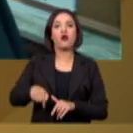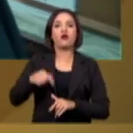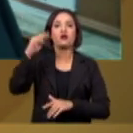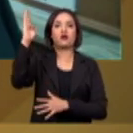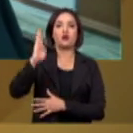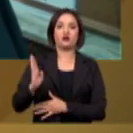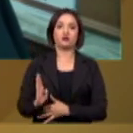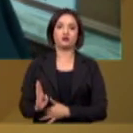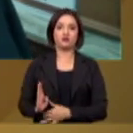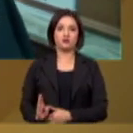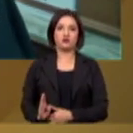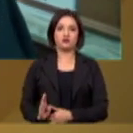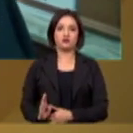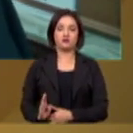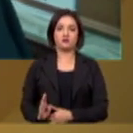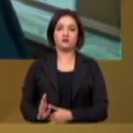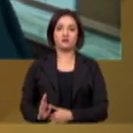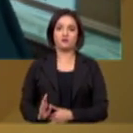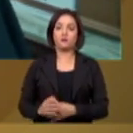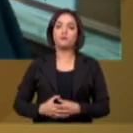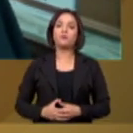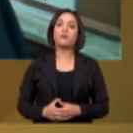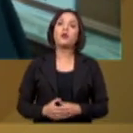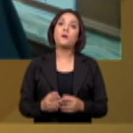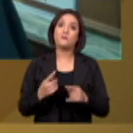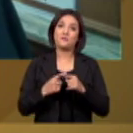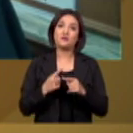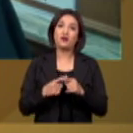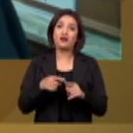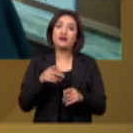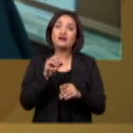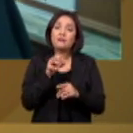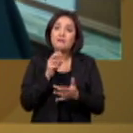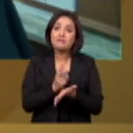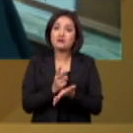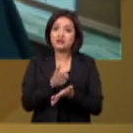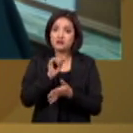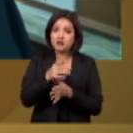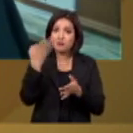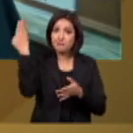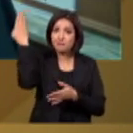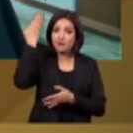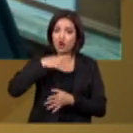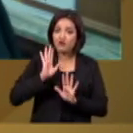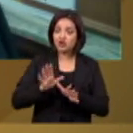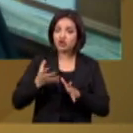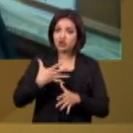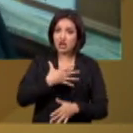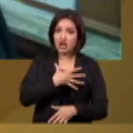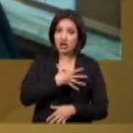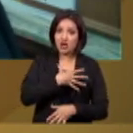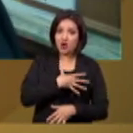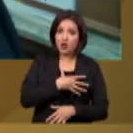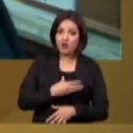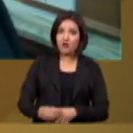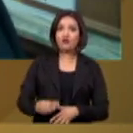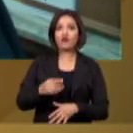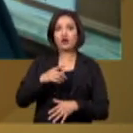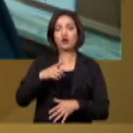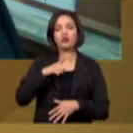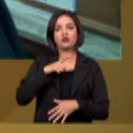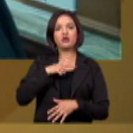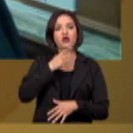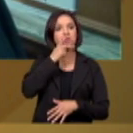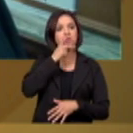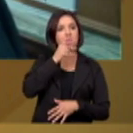processador do artes e sódio uma vez comprovado está a criança sob a guarda